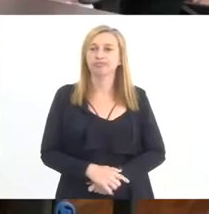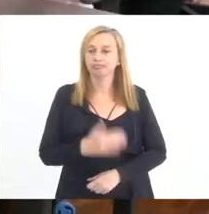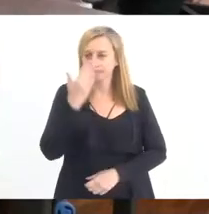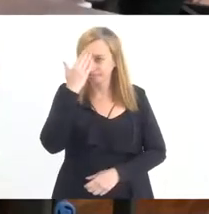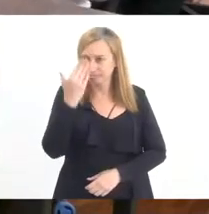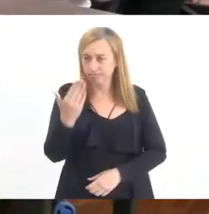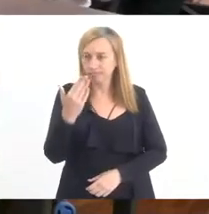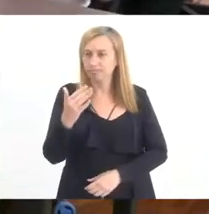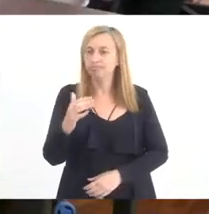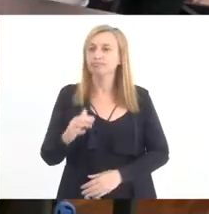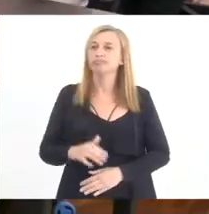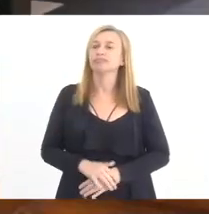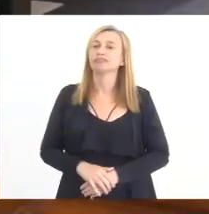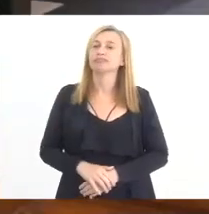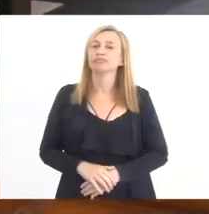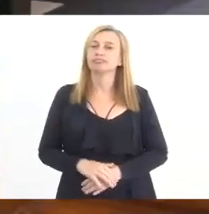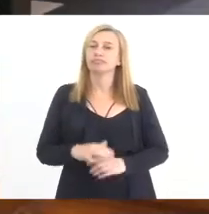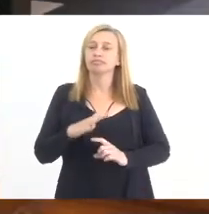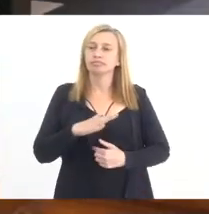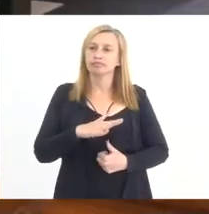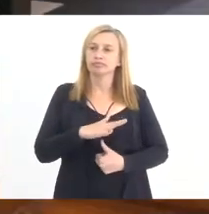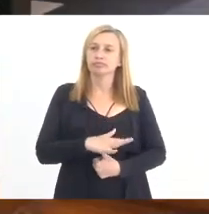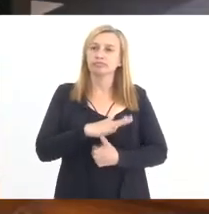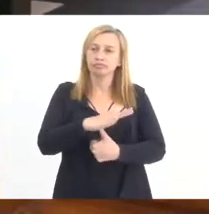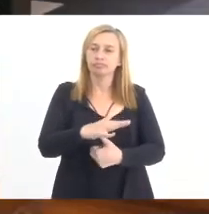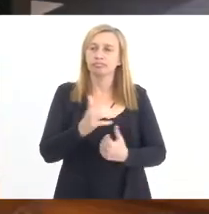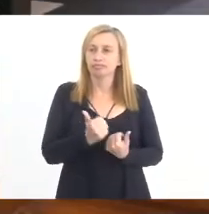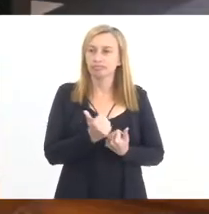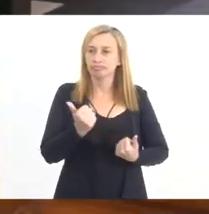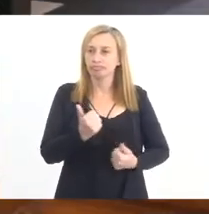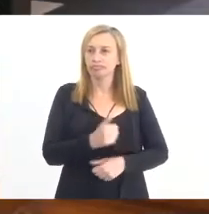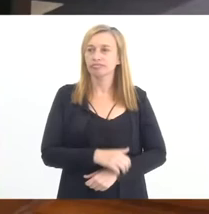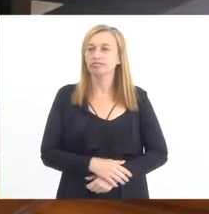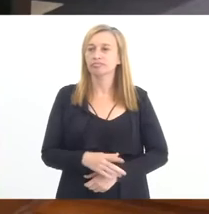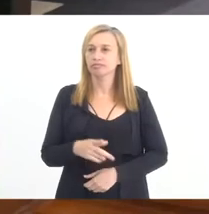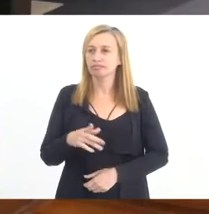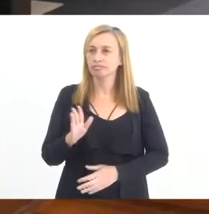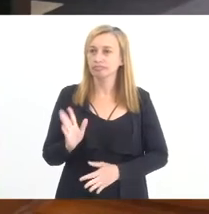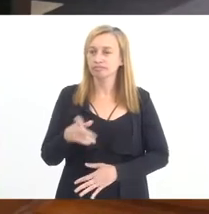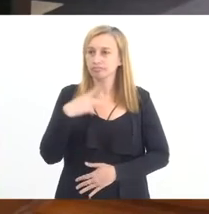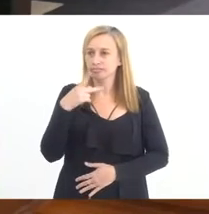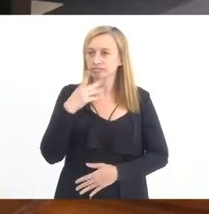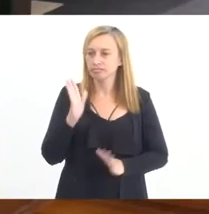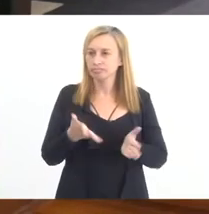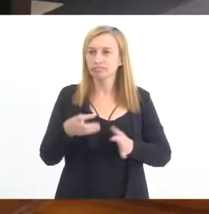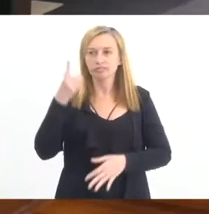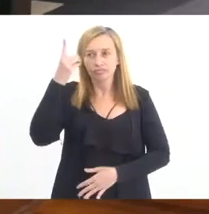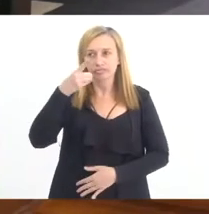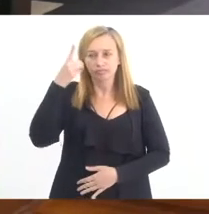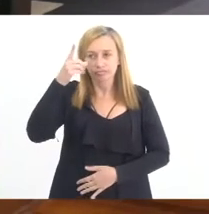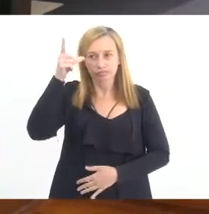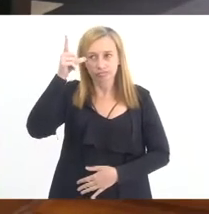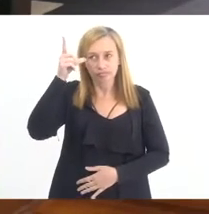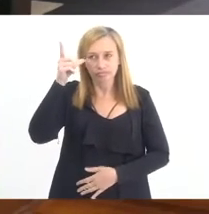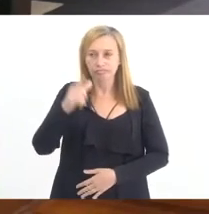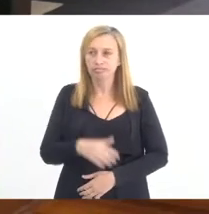Obrigado, magnífico vice-reitor, professor Dario. Passo a palavra agora para a deputada Lucinha